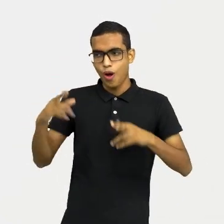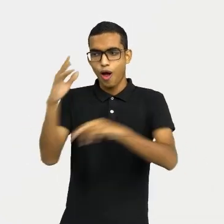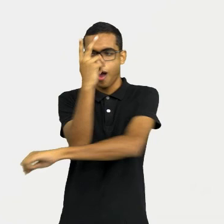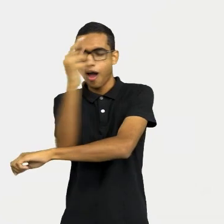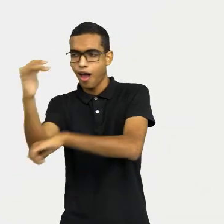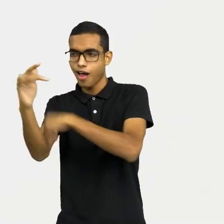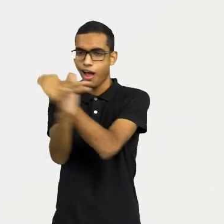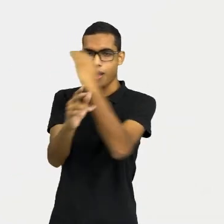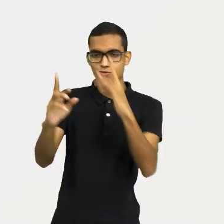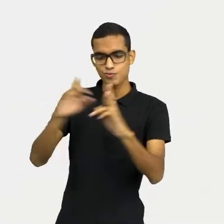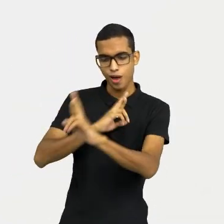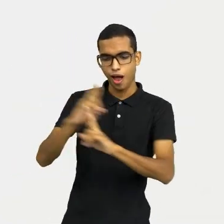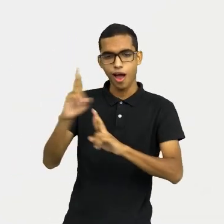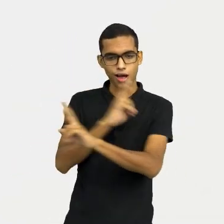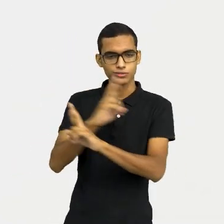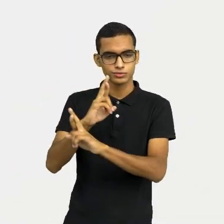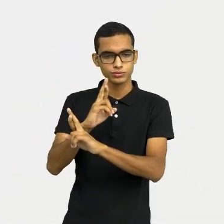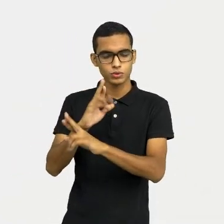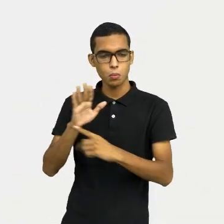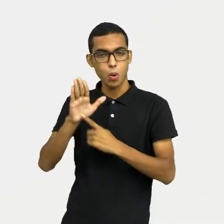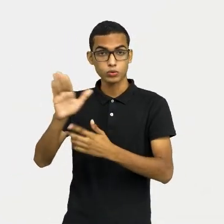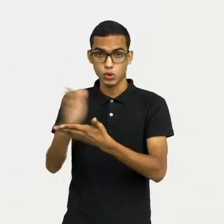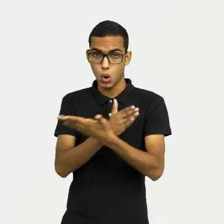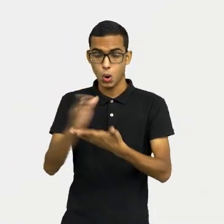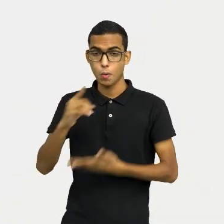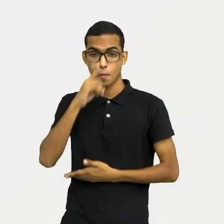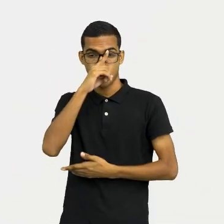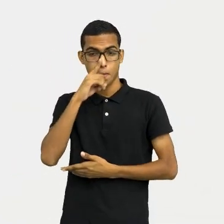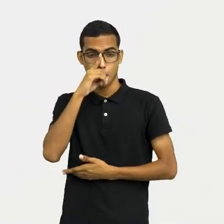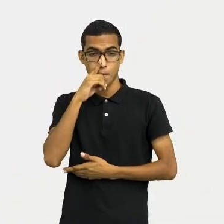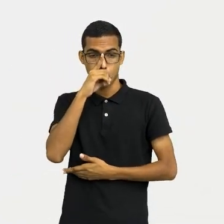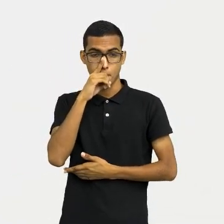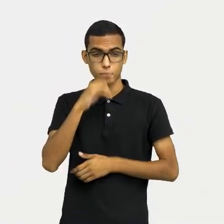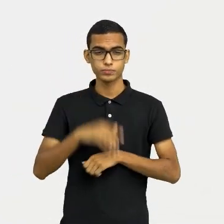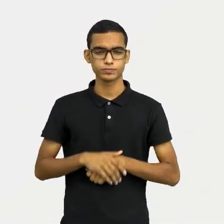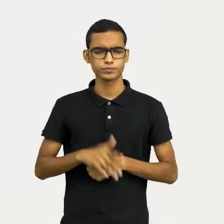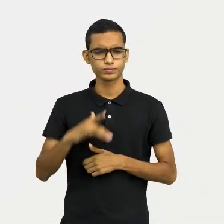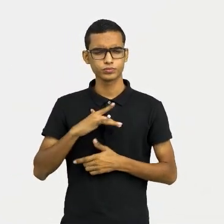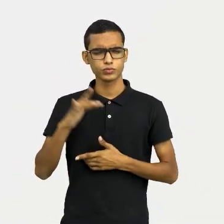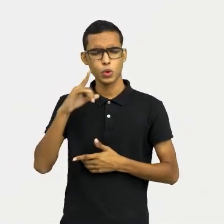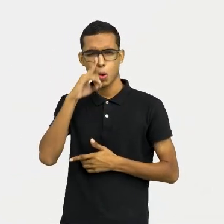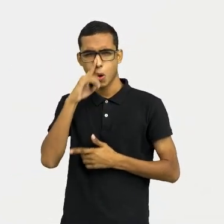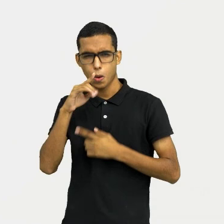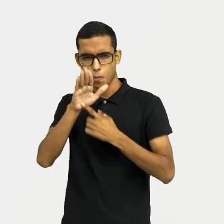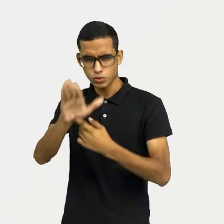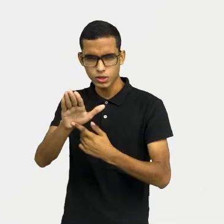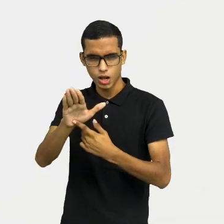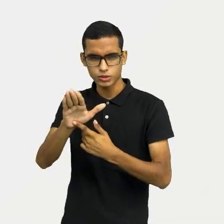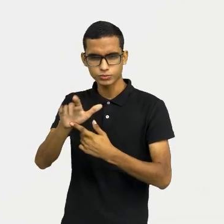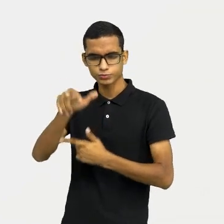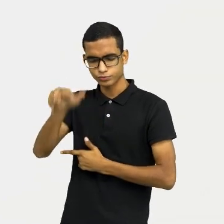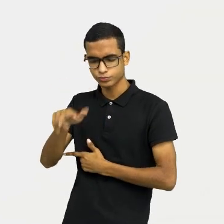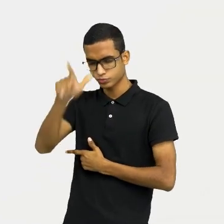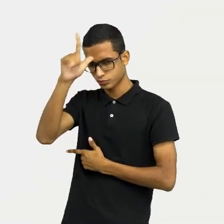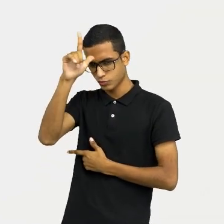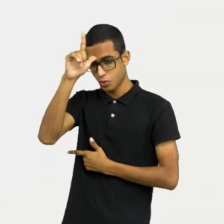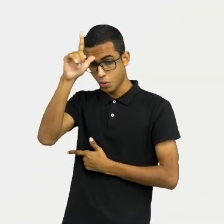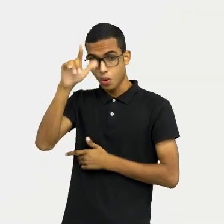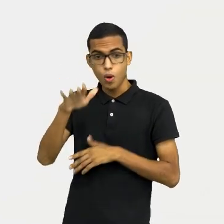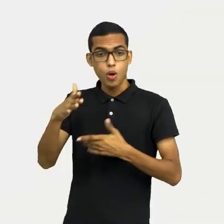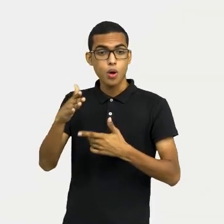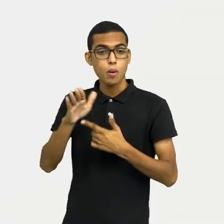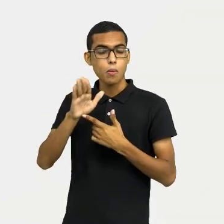alguns riscos. Dentre os riscos apontados por Ulrich Beck, podemos assinalar. Então vamos lá para o item